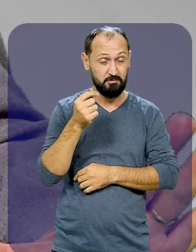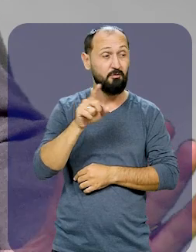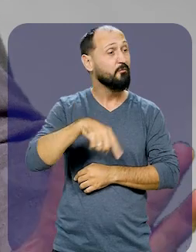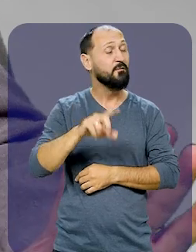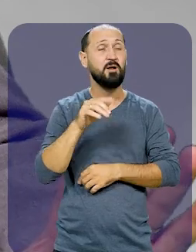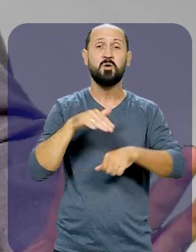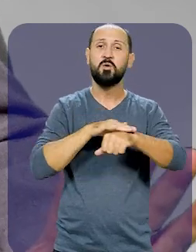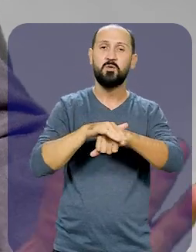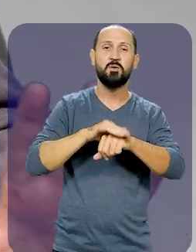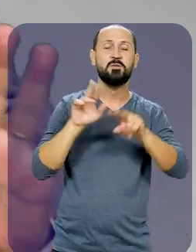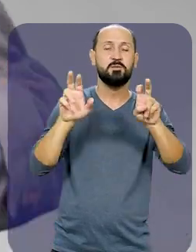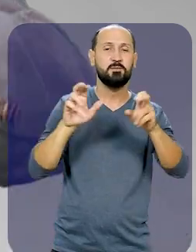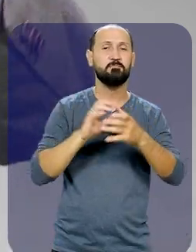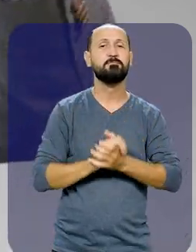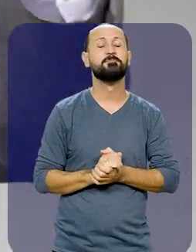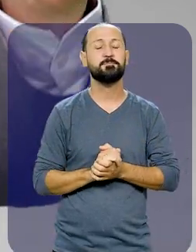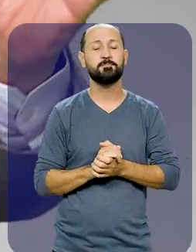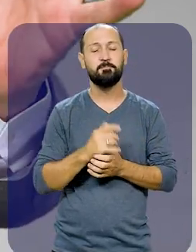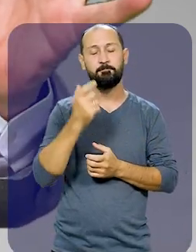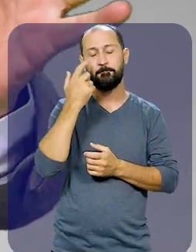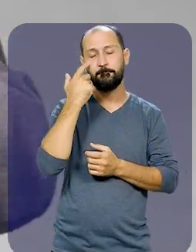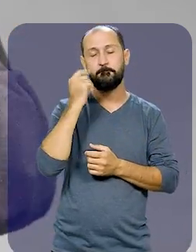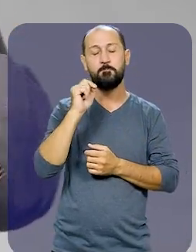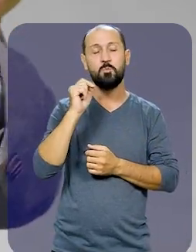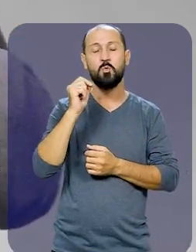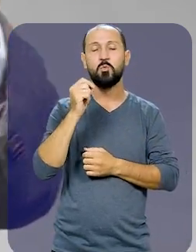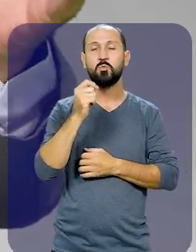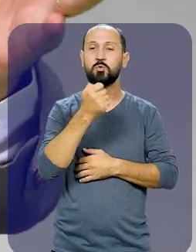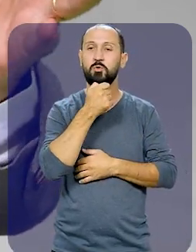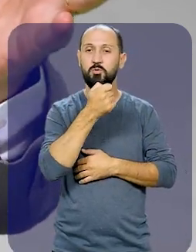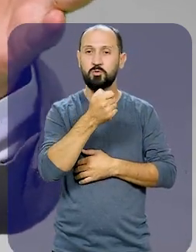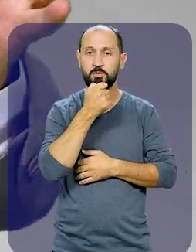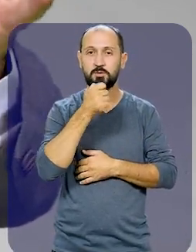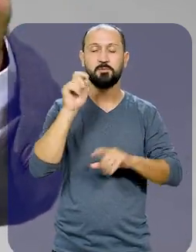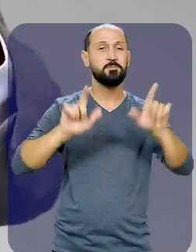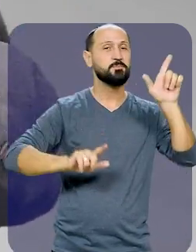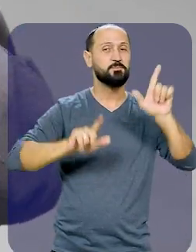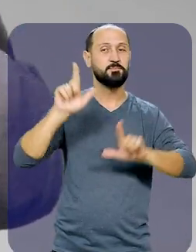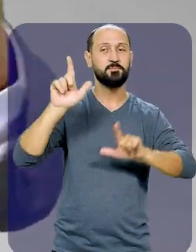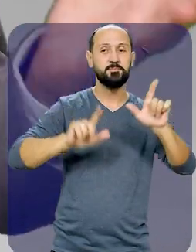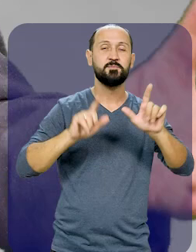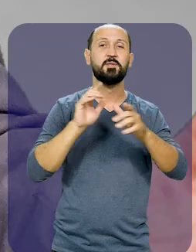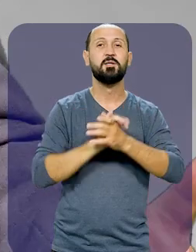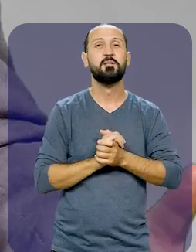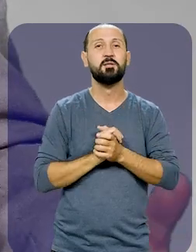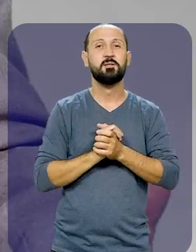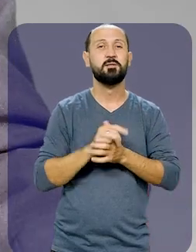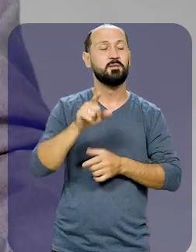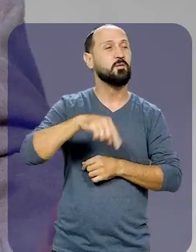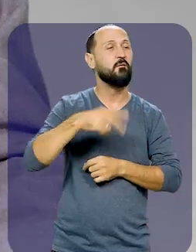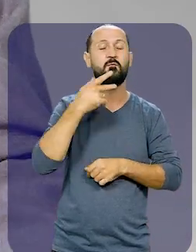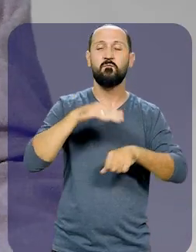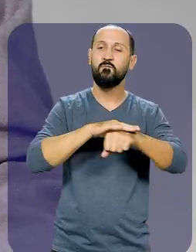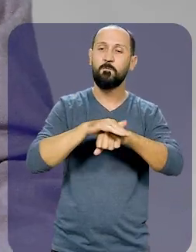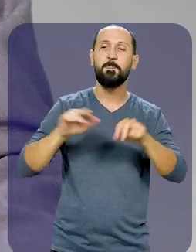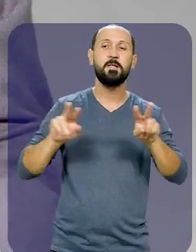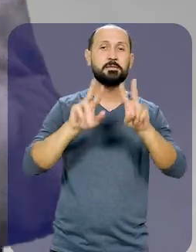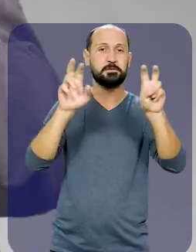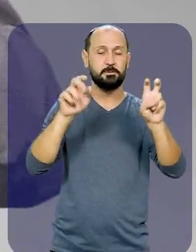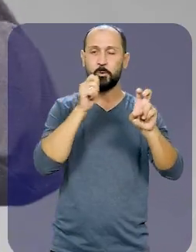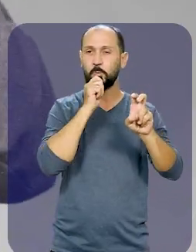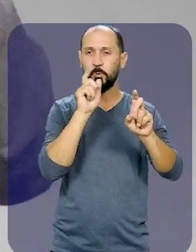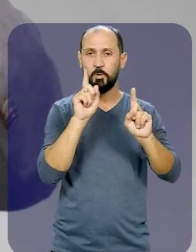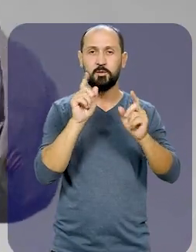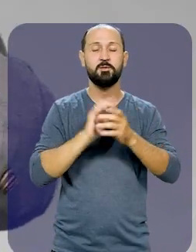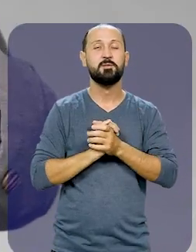de pós-Covid. Você pega os principais jornais aí de televisão, ninguém falou de pós-Covid ainda. E